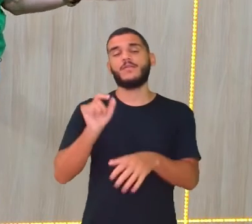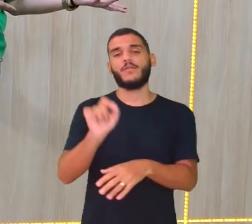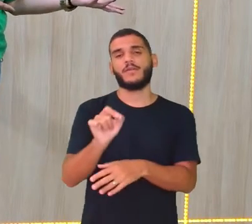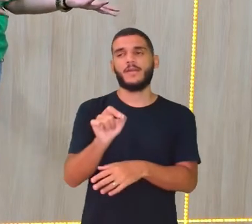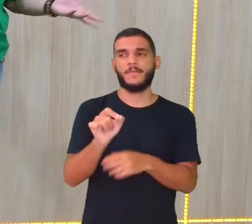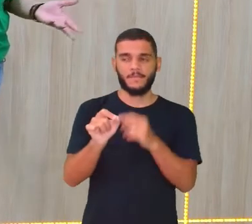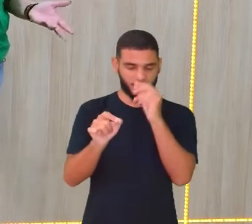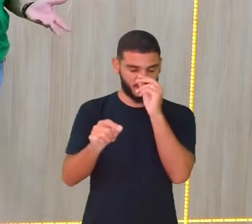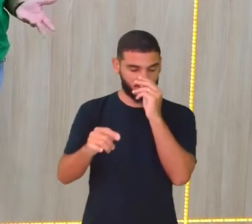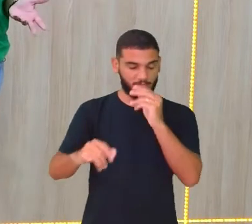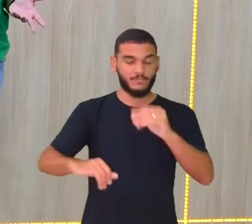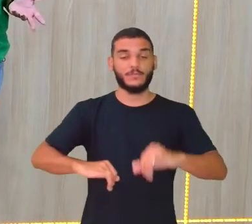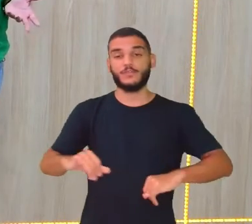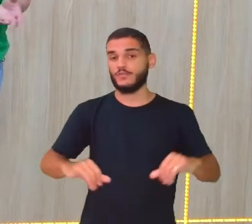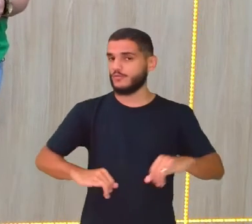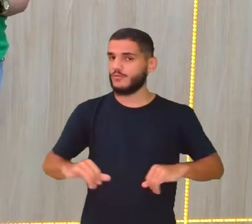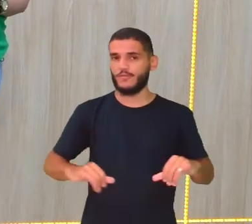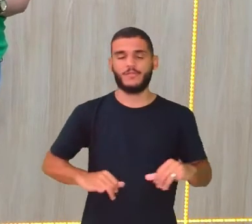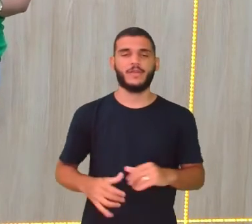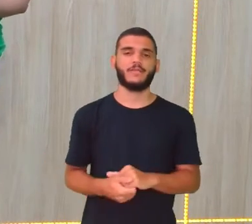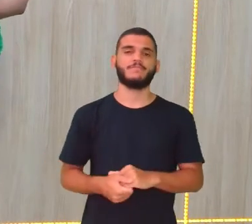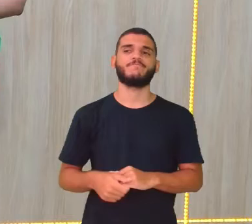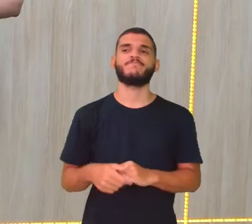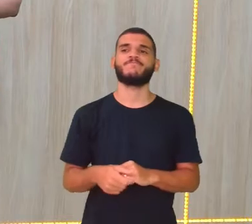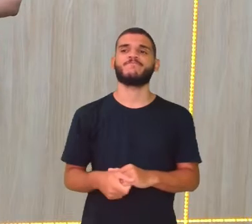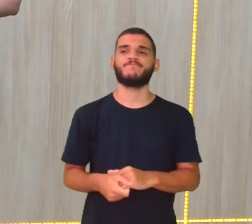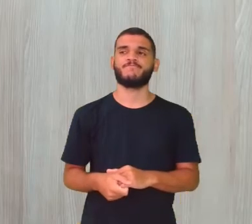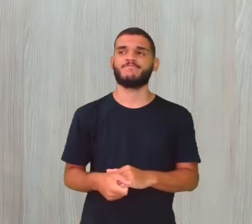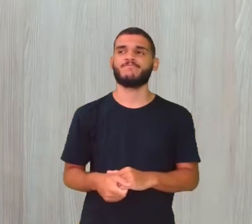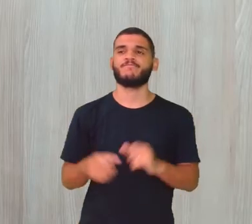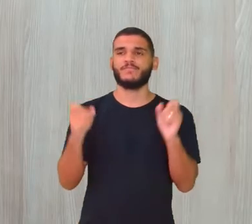vai passar por esse tipo de situação, né? Complicado, né, professora?